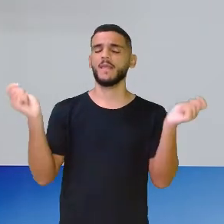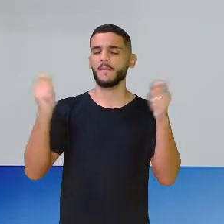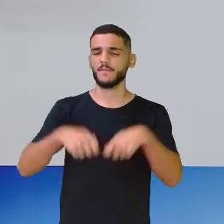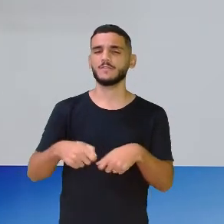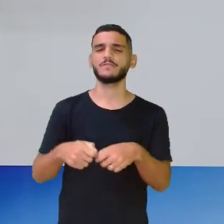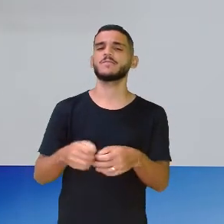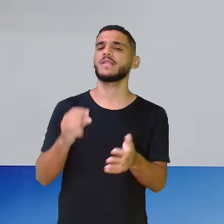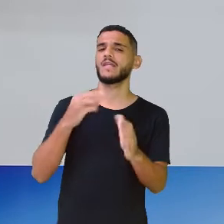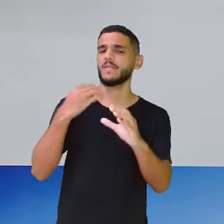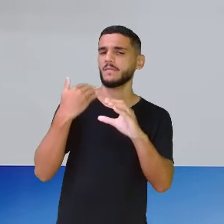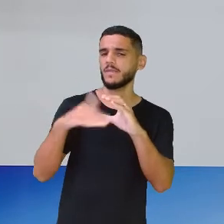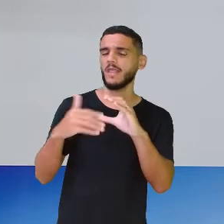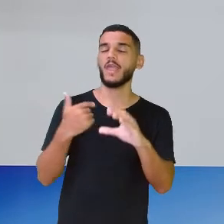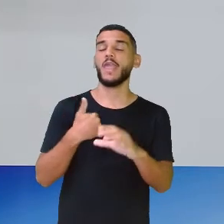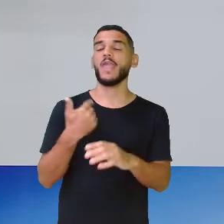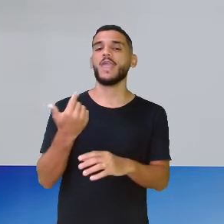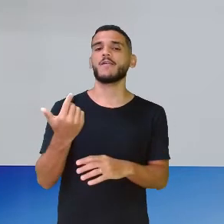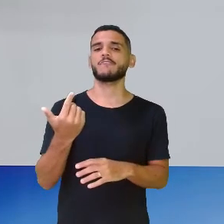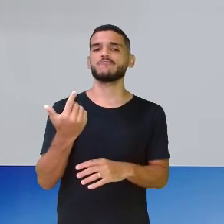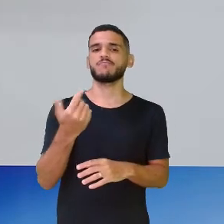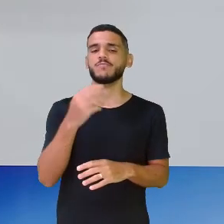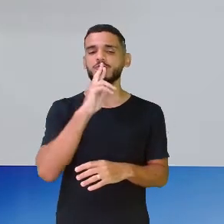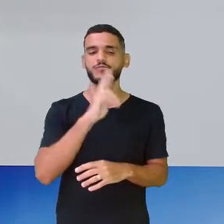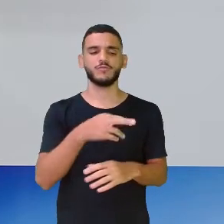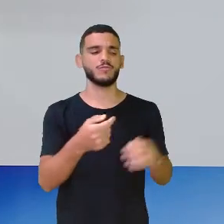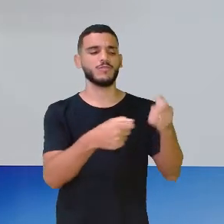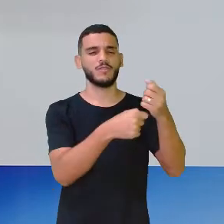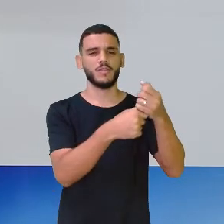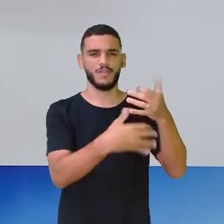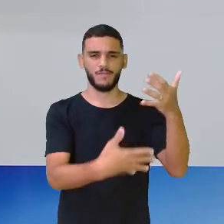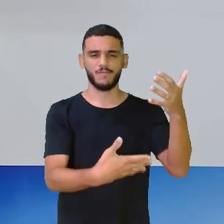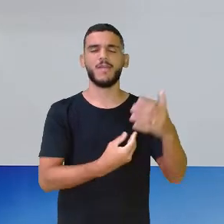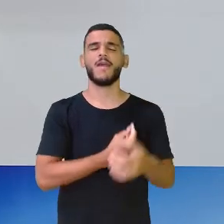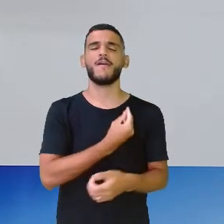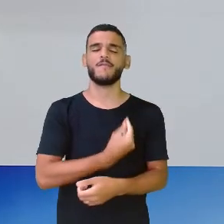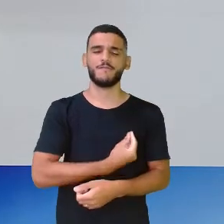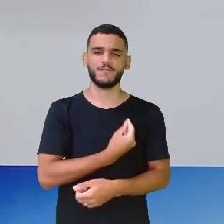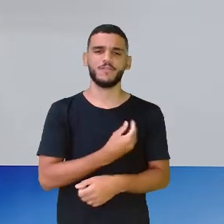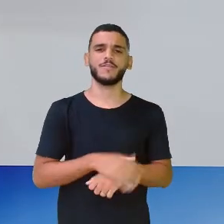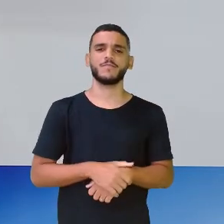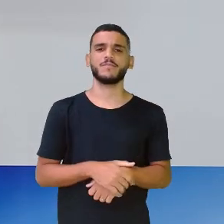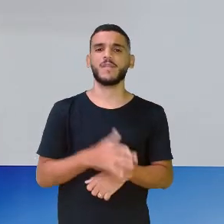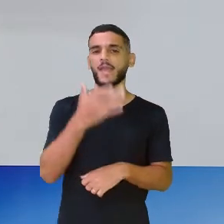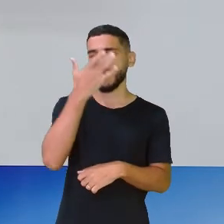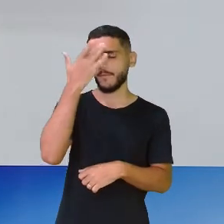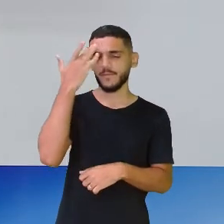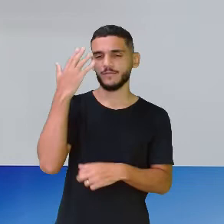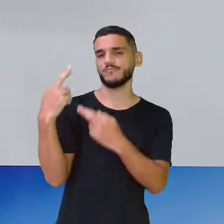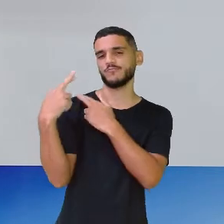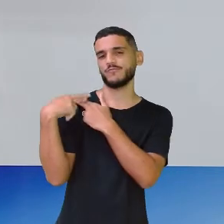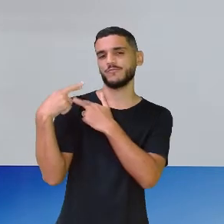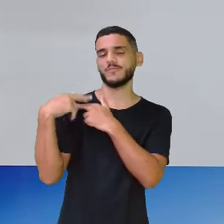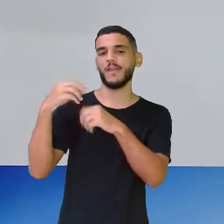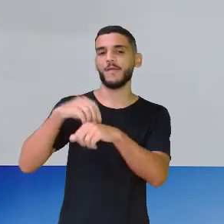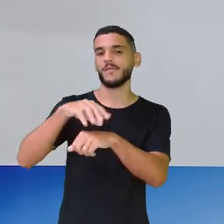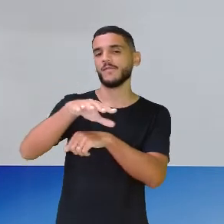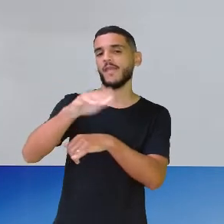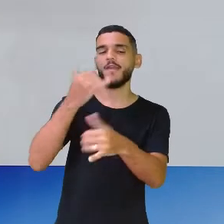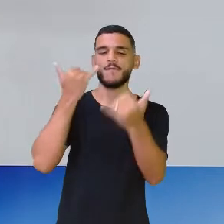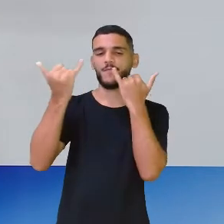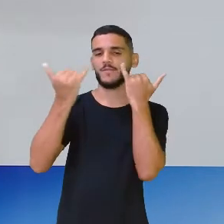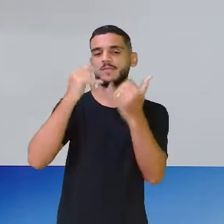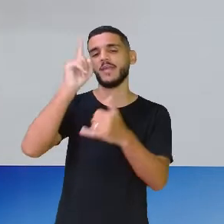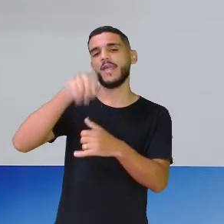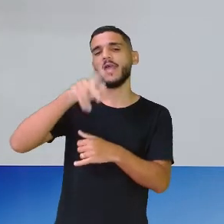que eu vou receber ao vivo. E quem vai transmitir essas informações é a professora Abigail Viana, que